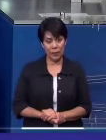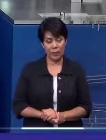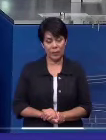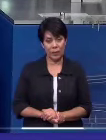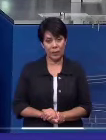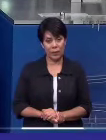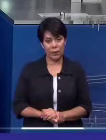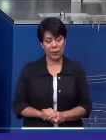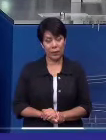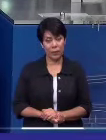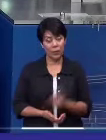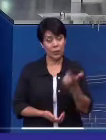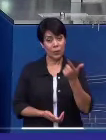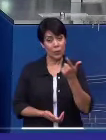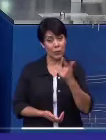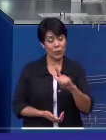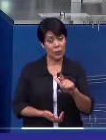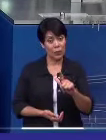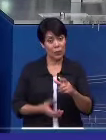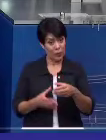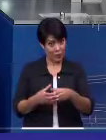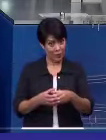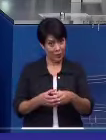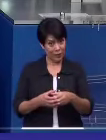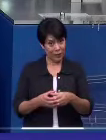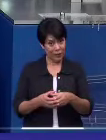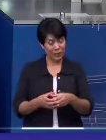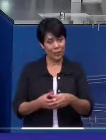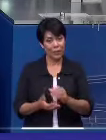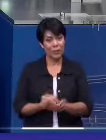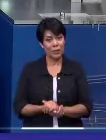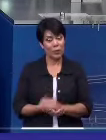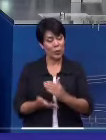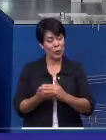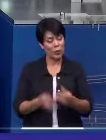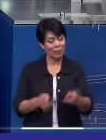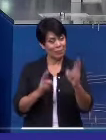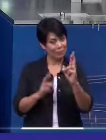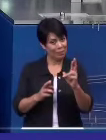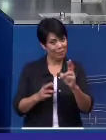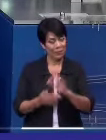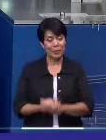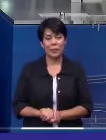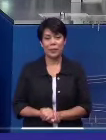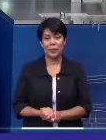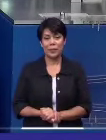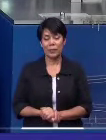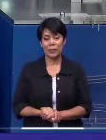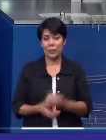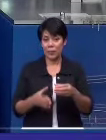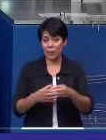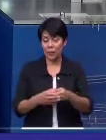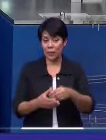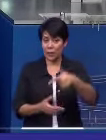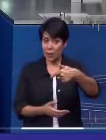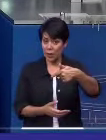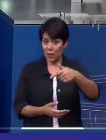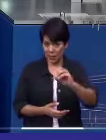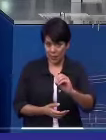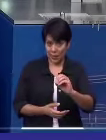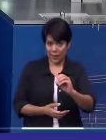Vamos lá, o quarto número dessa noite. Todo mundo de dedo cruzado. Número 70.